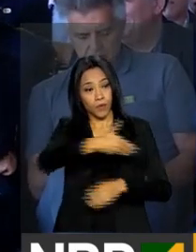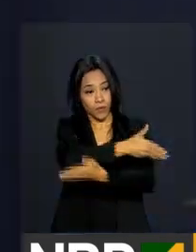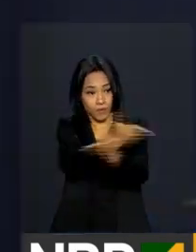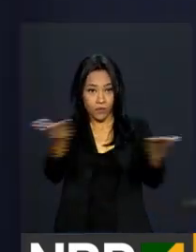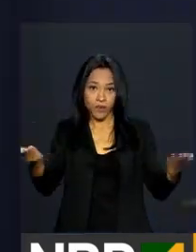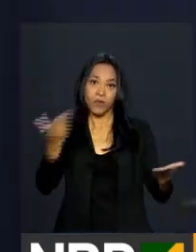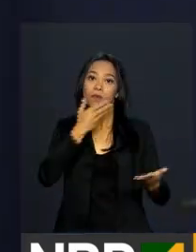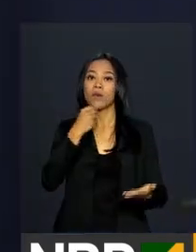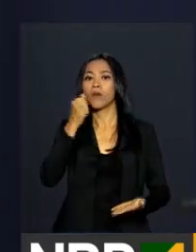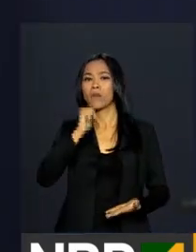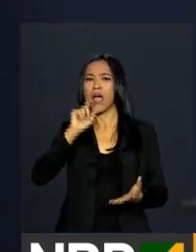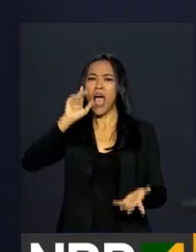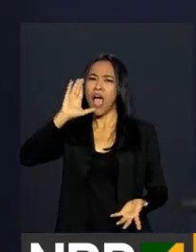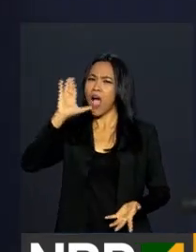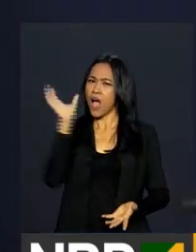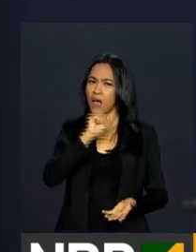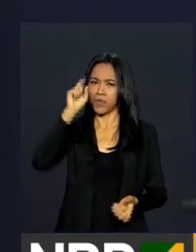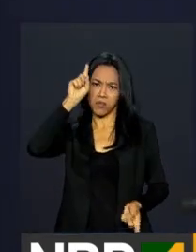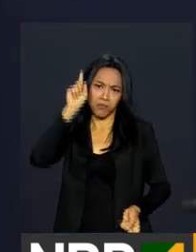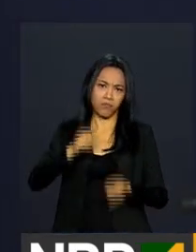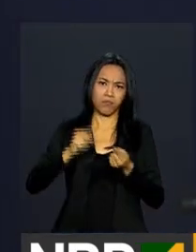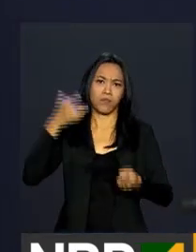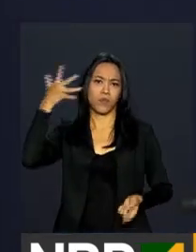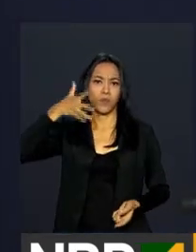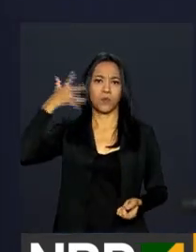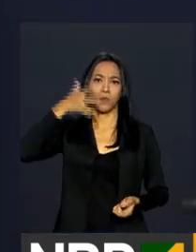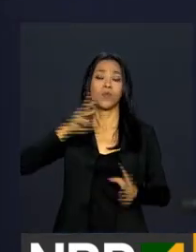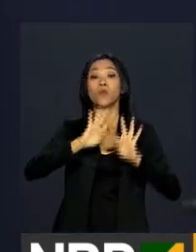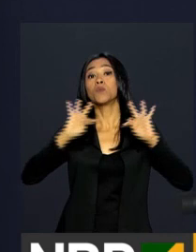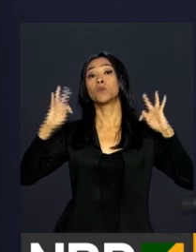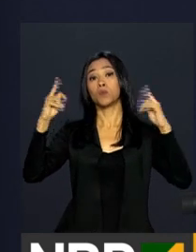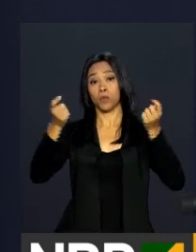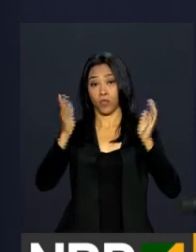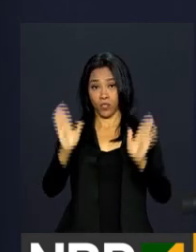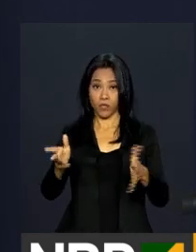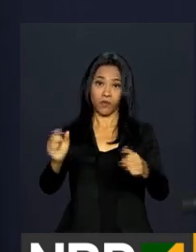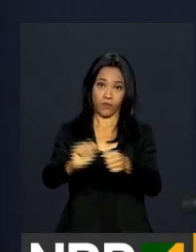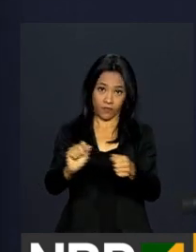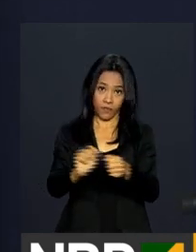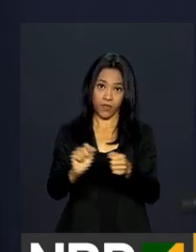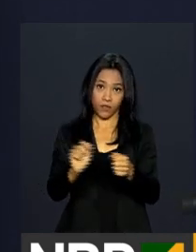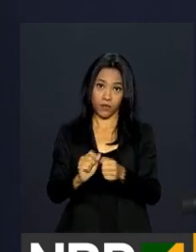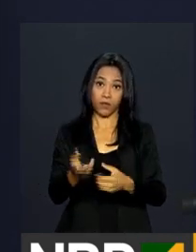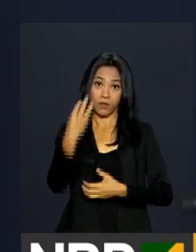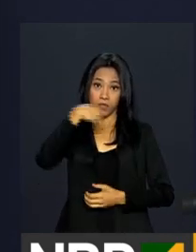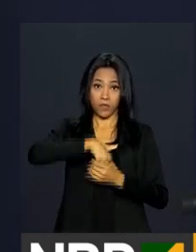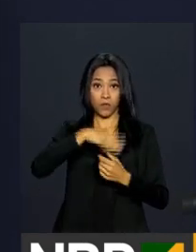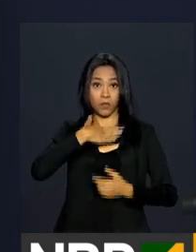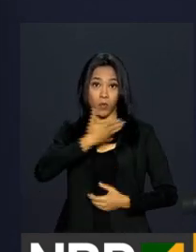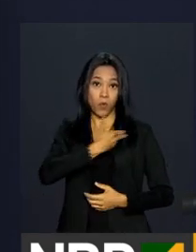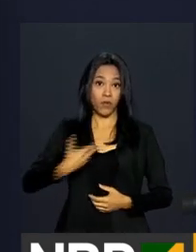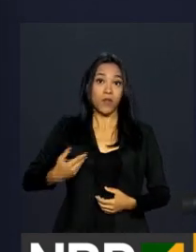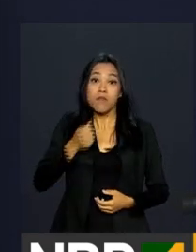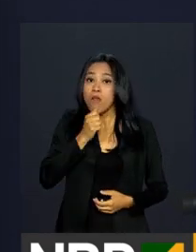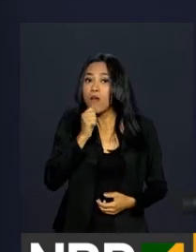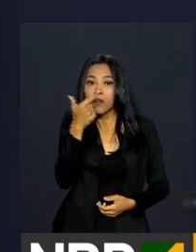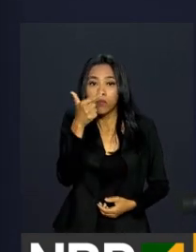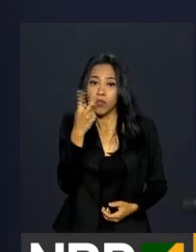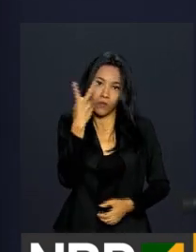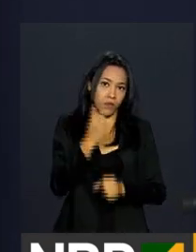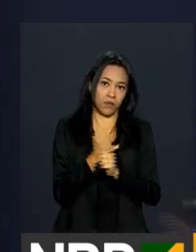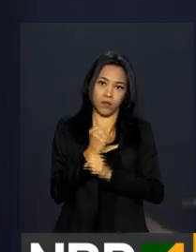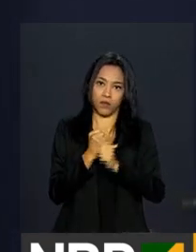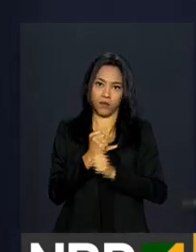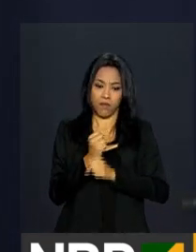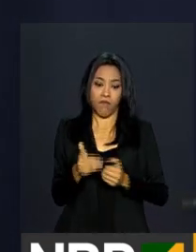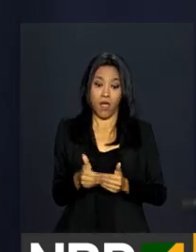nessas palavras muito rápidas, eu quero dizer que tudo que foi feito neste nosso governo, que ainda não completou 2 anos, completará